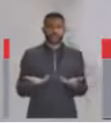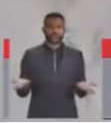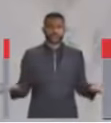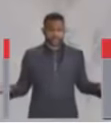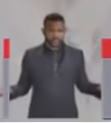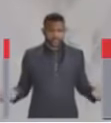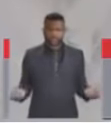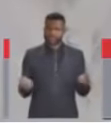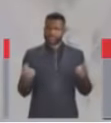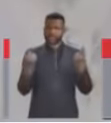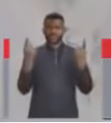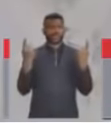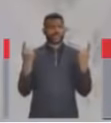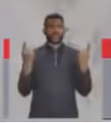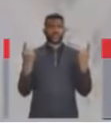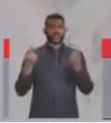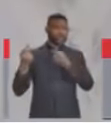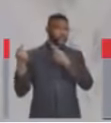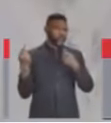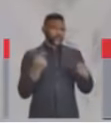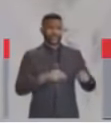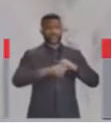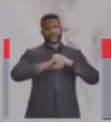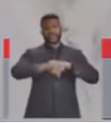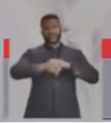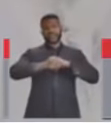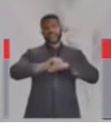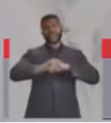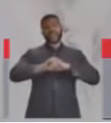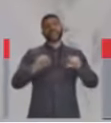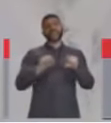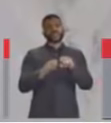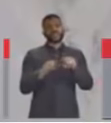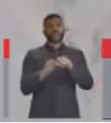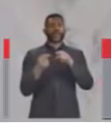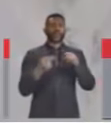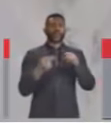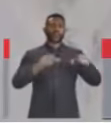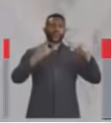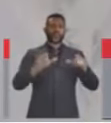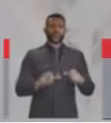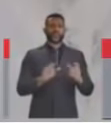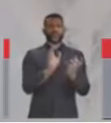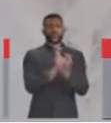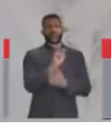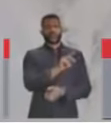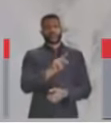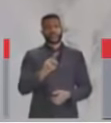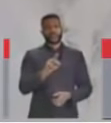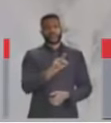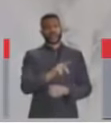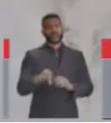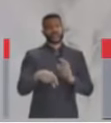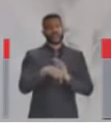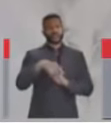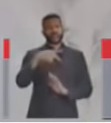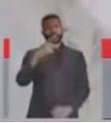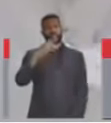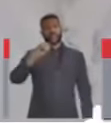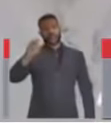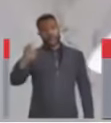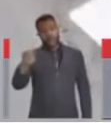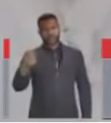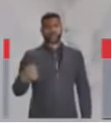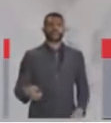verdadeiro absurdo um atentado contra a educação e contra o Magistério o saudepoa e não